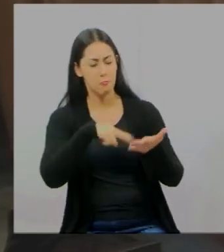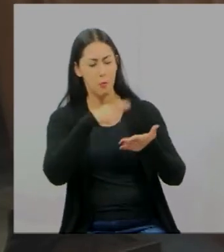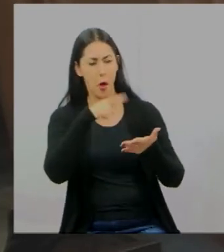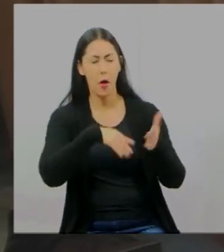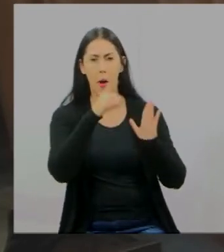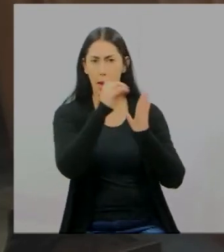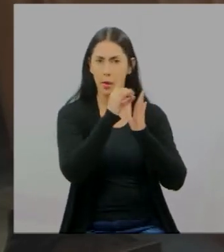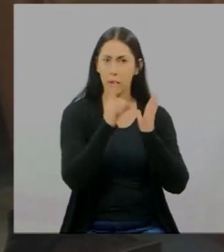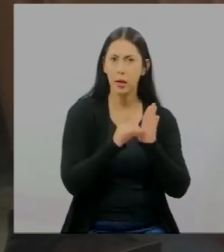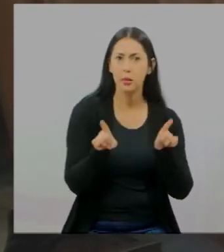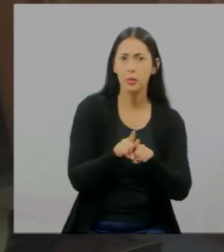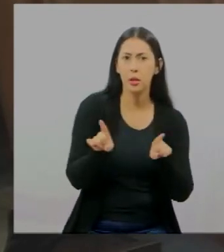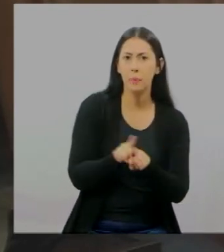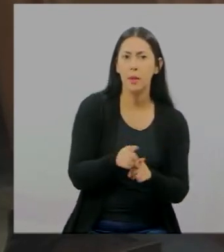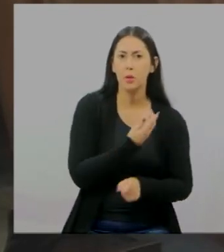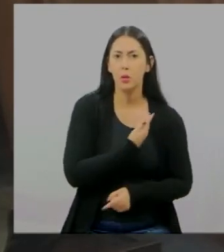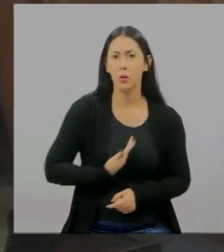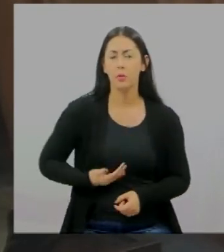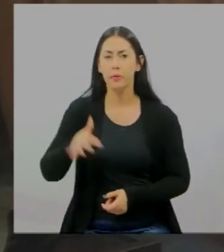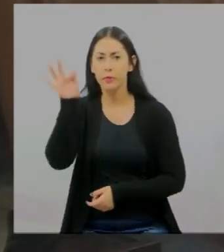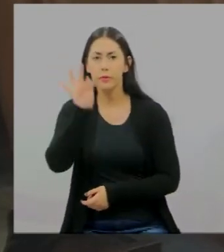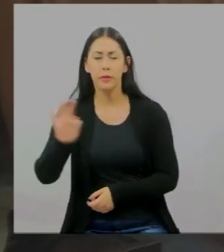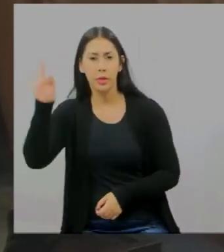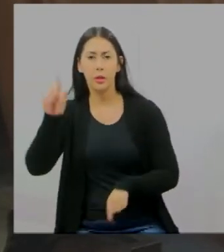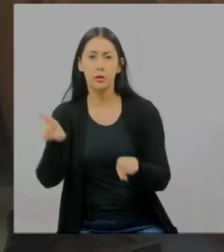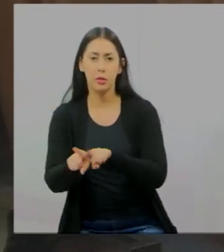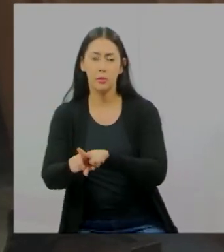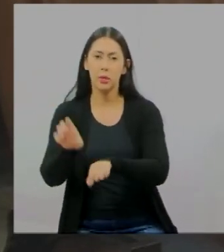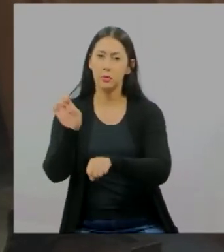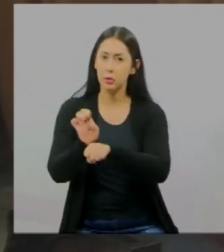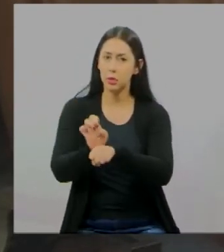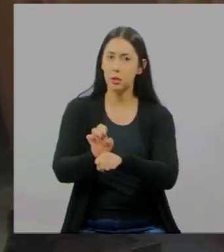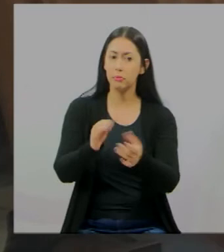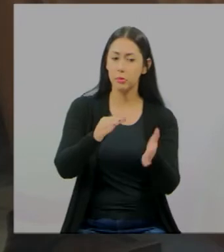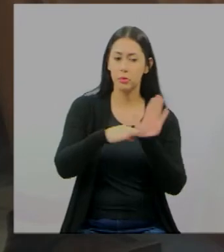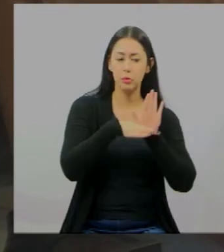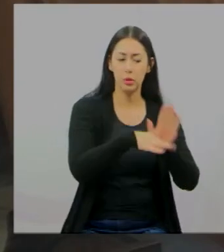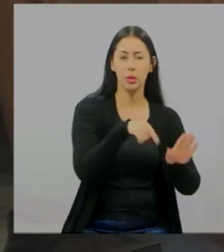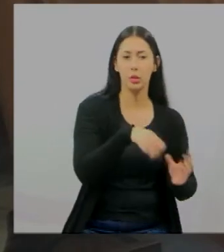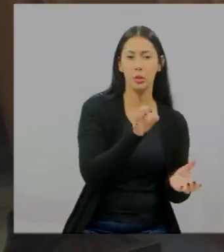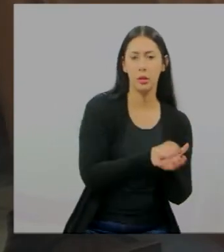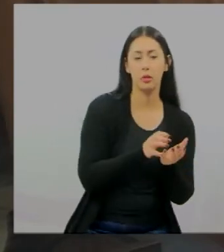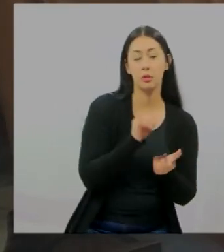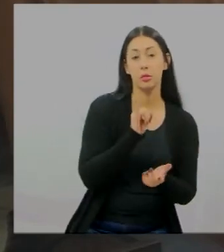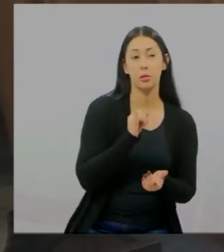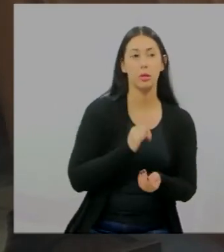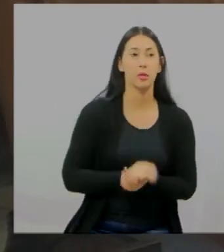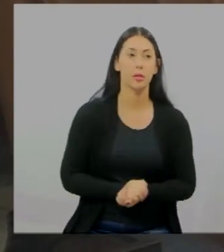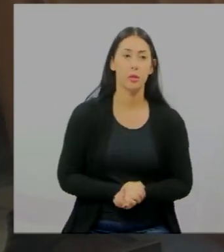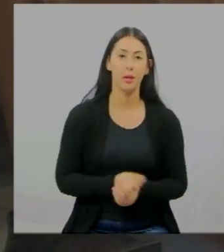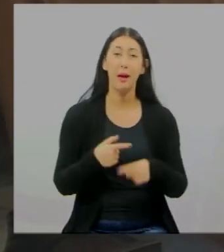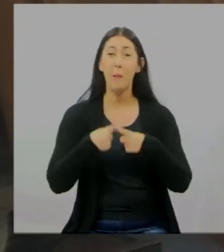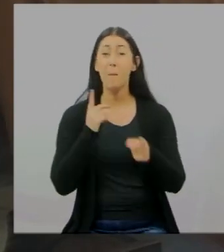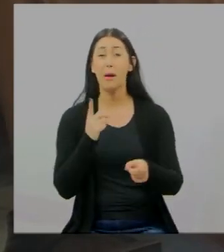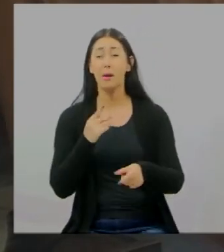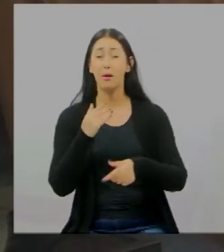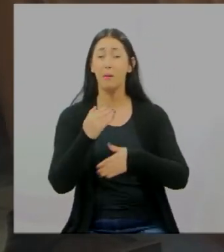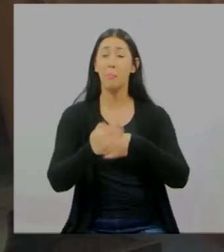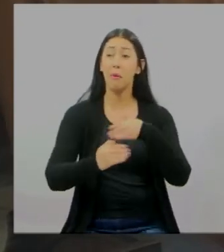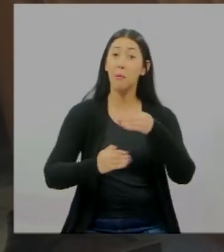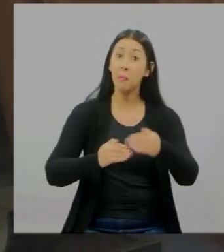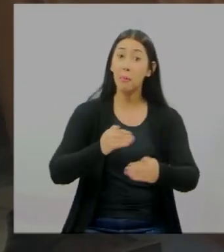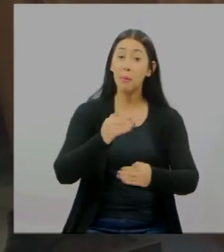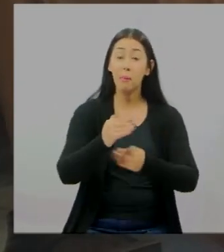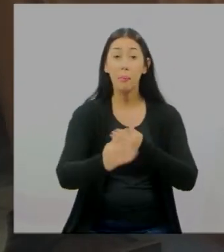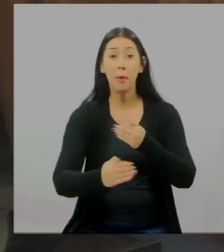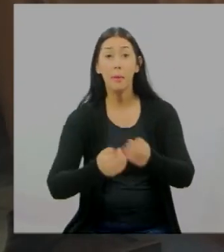do governo federal e do estado para implantar no nosso município. Diante disso, está se estendendo muito a